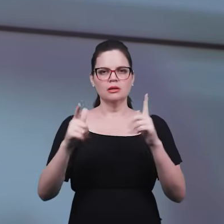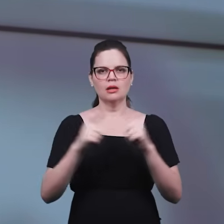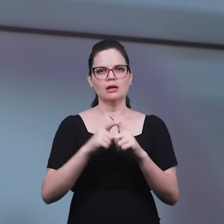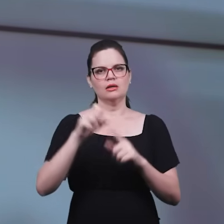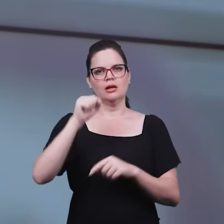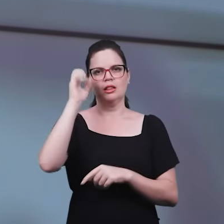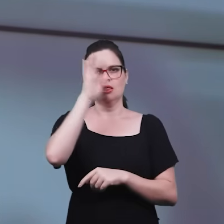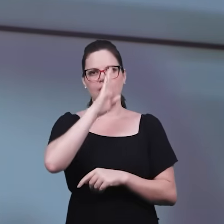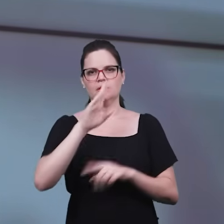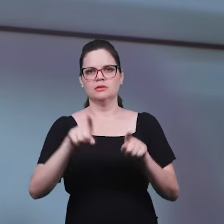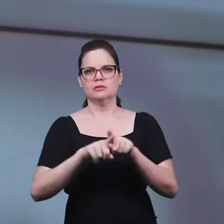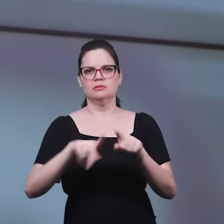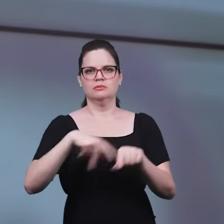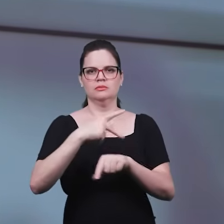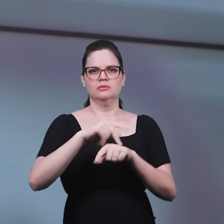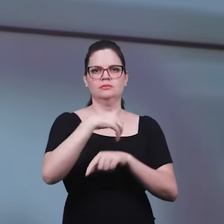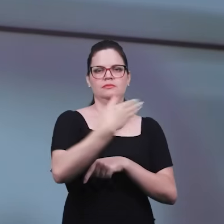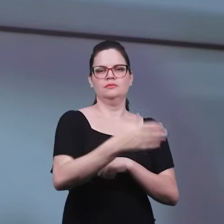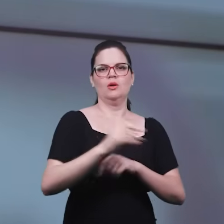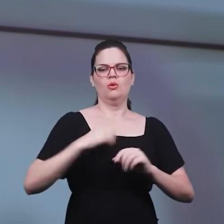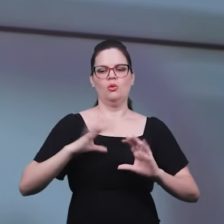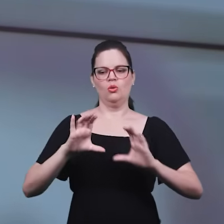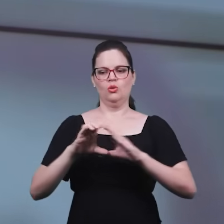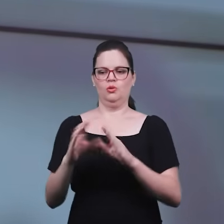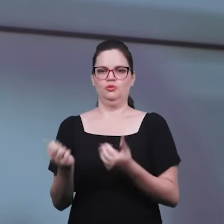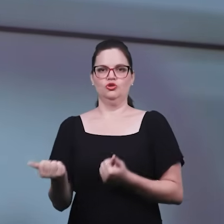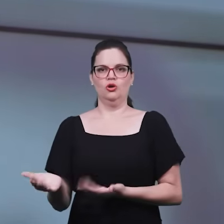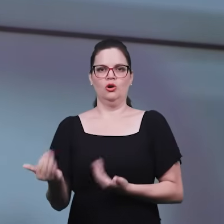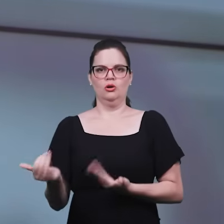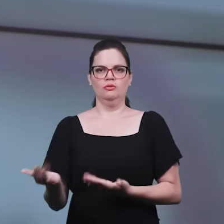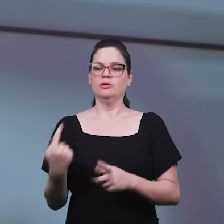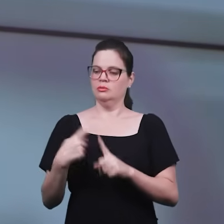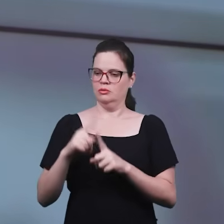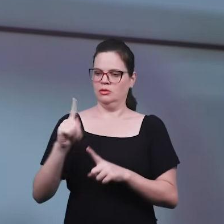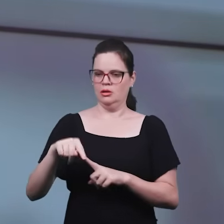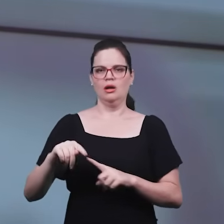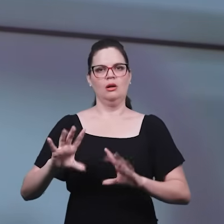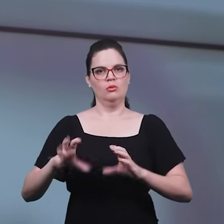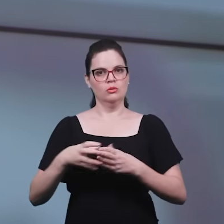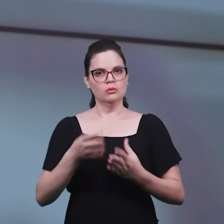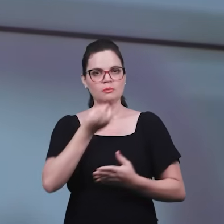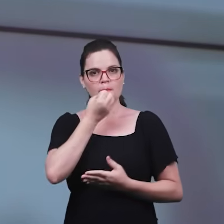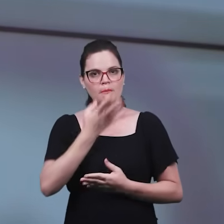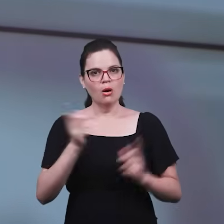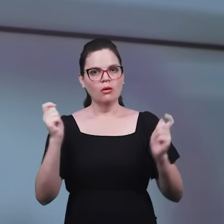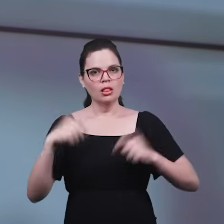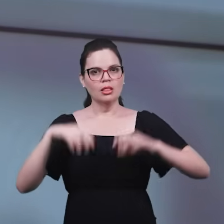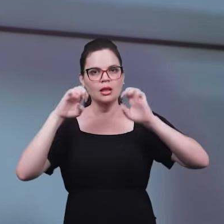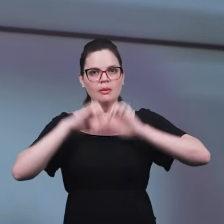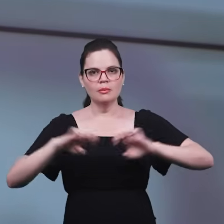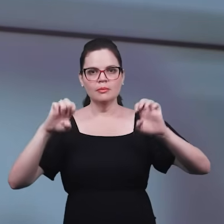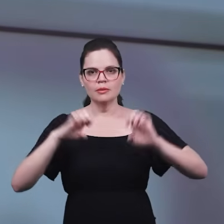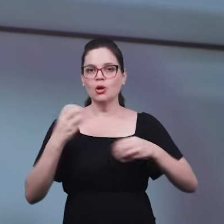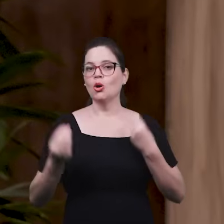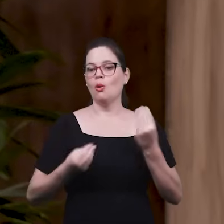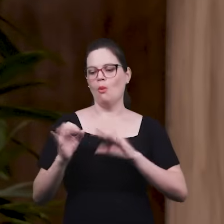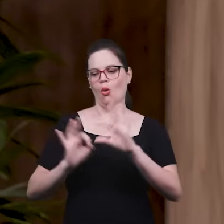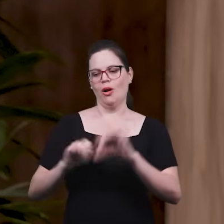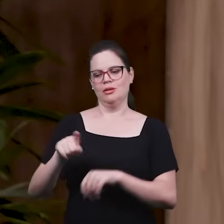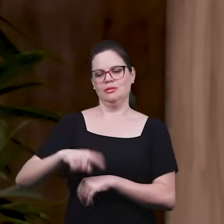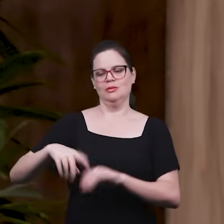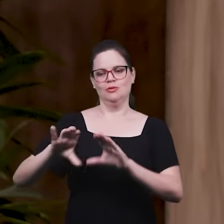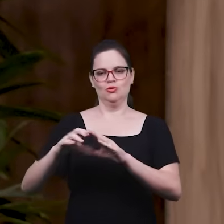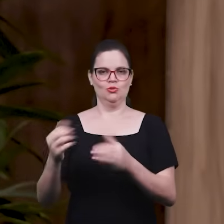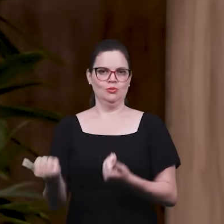no exterior, a organização com os jovens, que também são um grupo muito potente de evangelização que nós temos? É